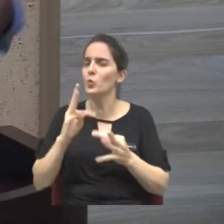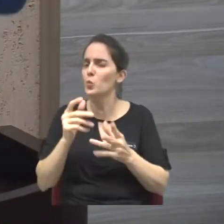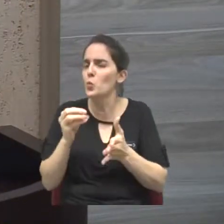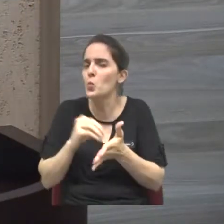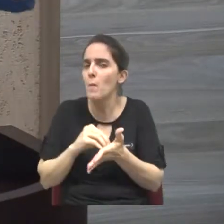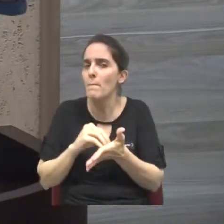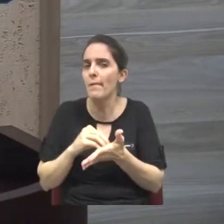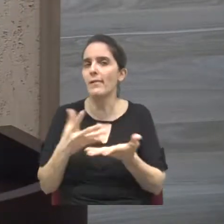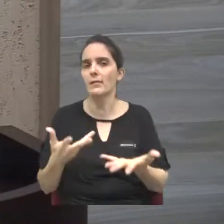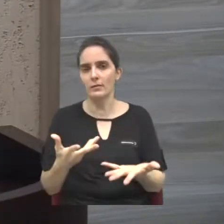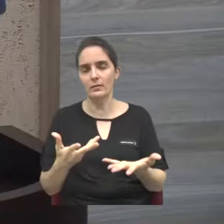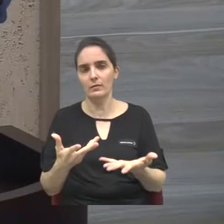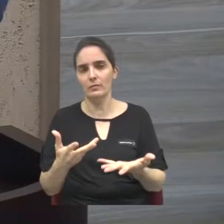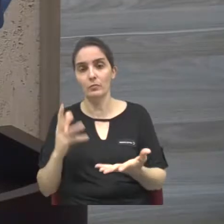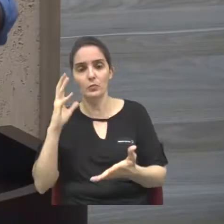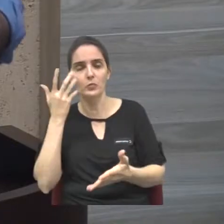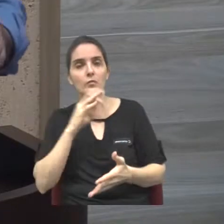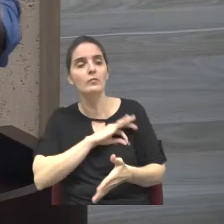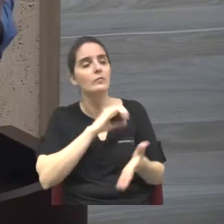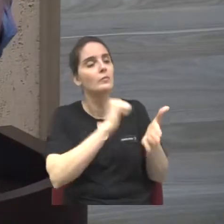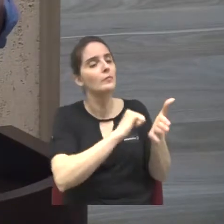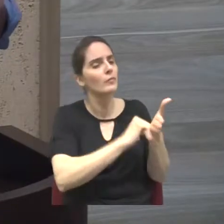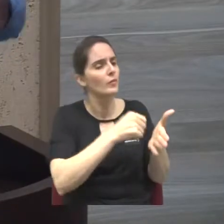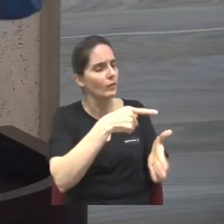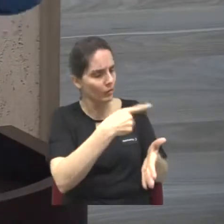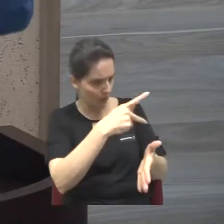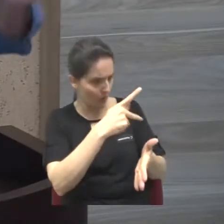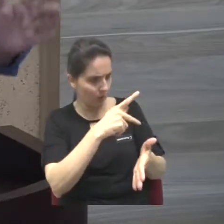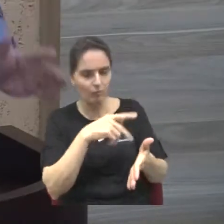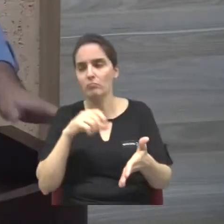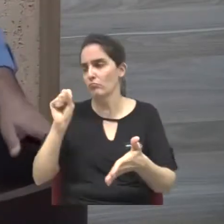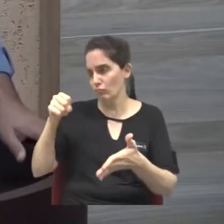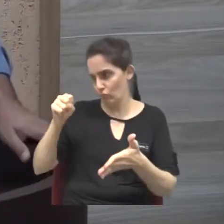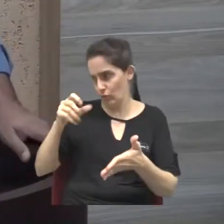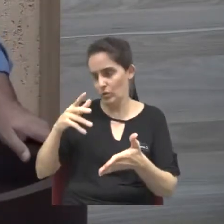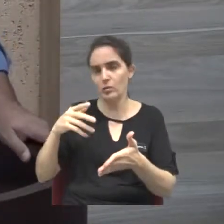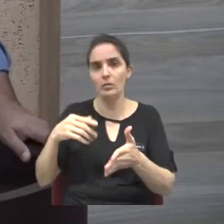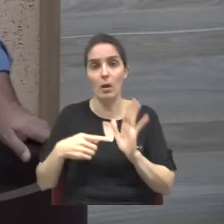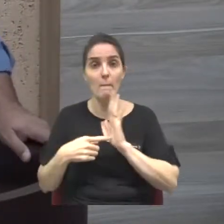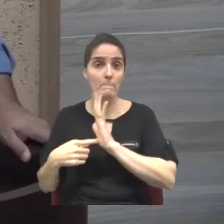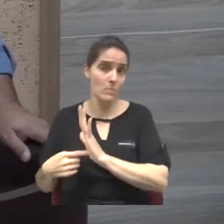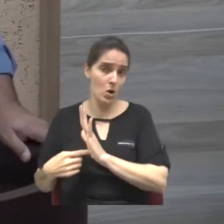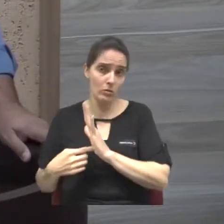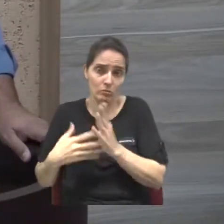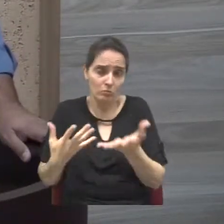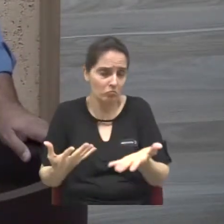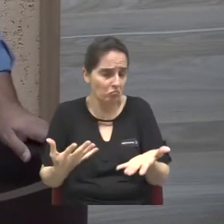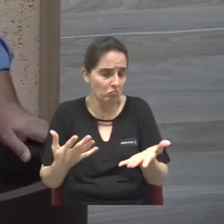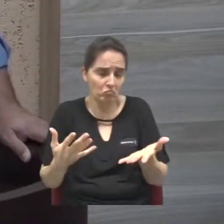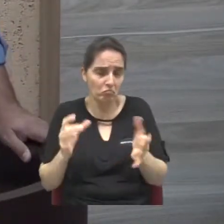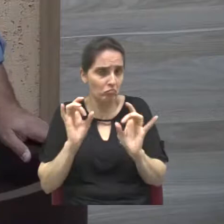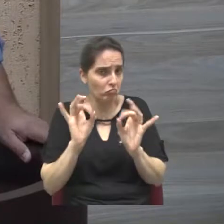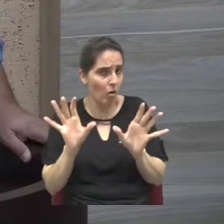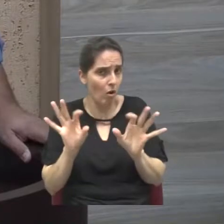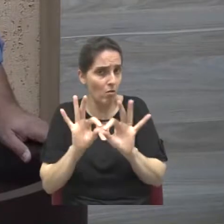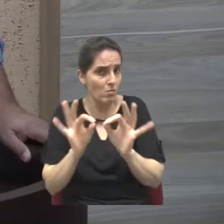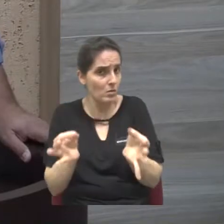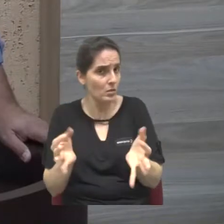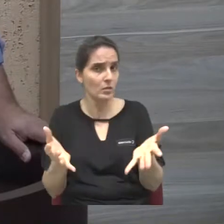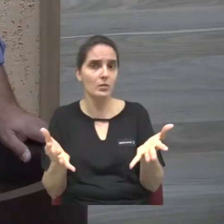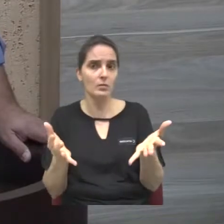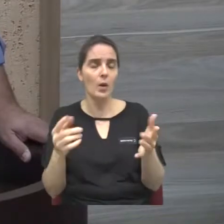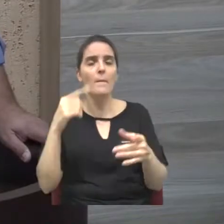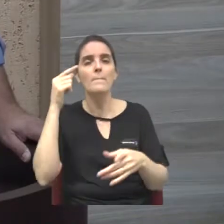o que vai acontecer? A polícia vai bater na minha casa? É sua? É. Então, pronto, eu mostro para ele de onde eu retirei. É simplesmente isso, para que esses bandidos, que,